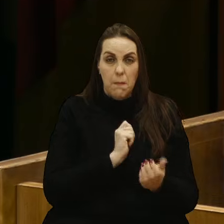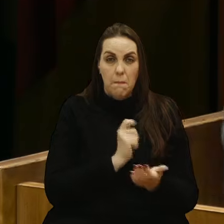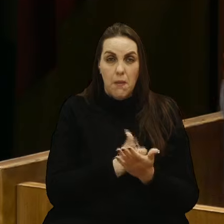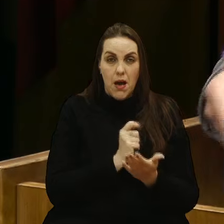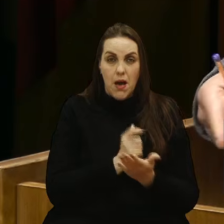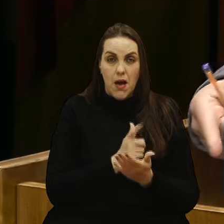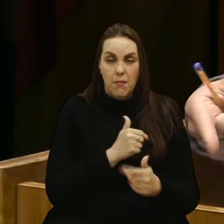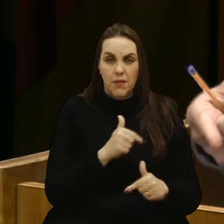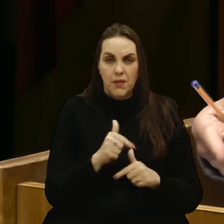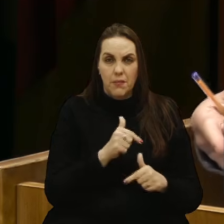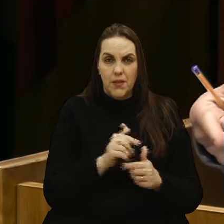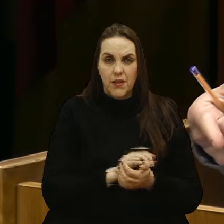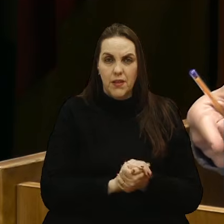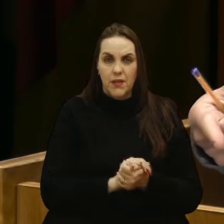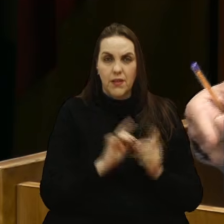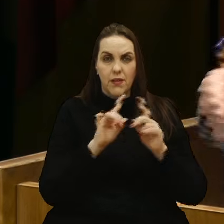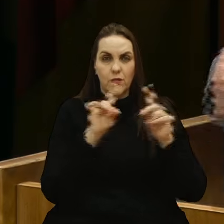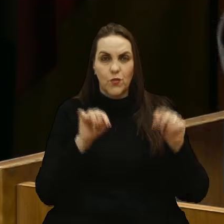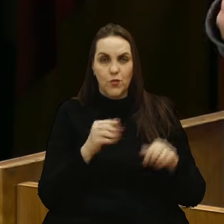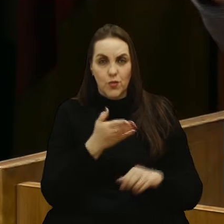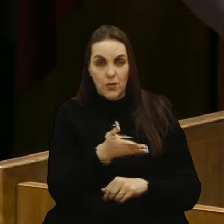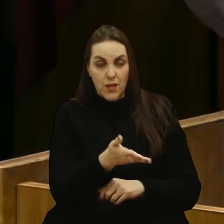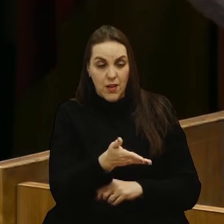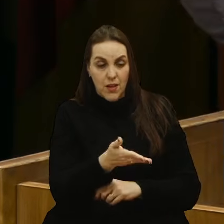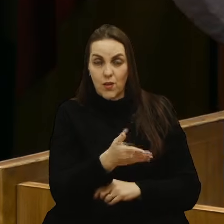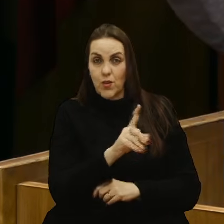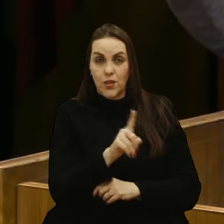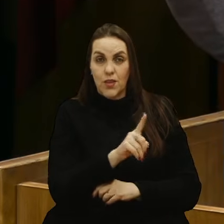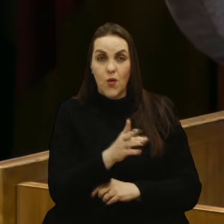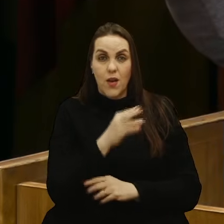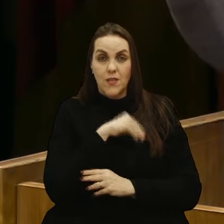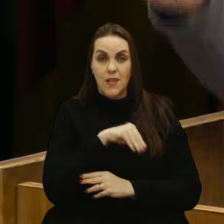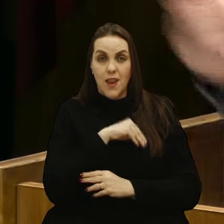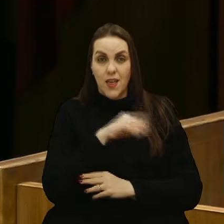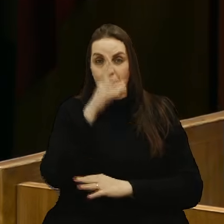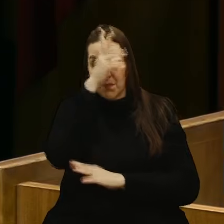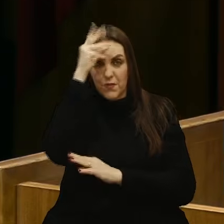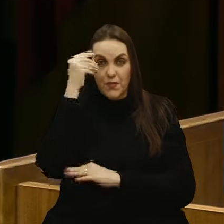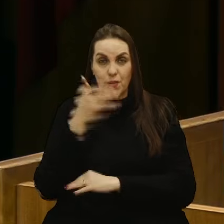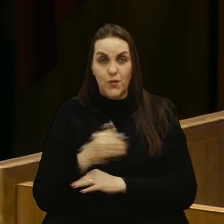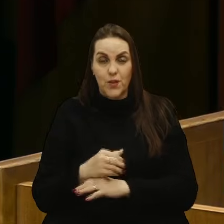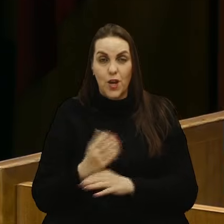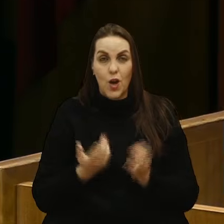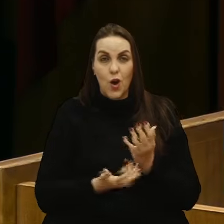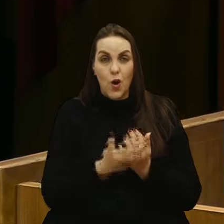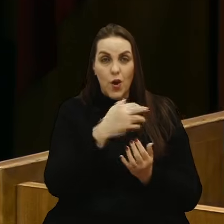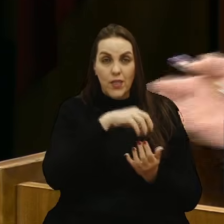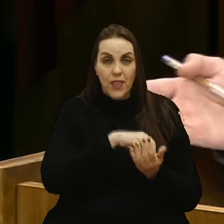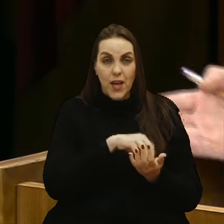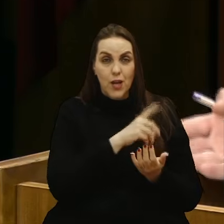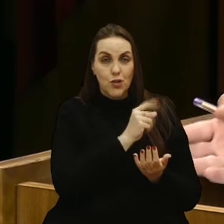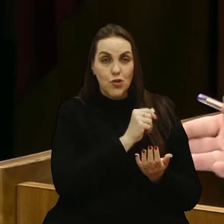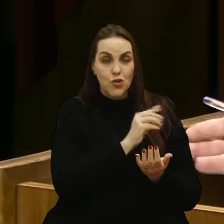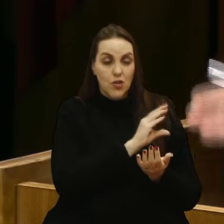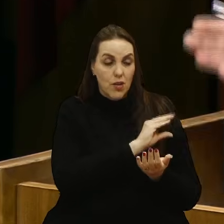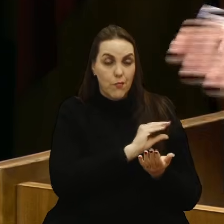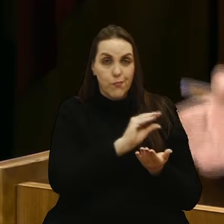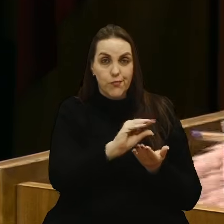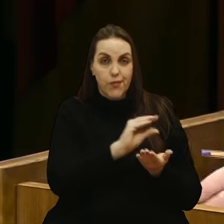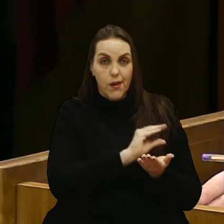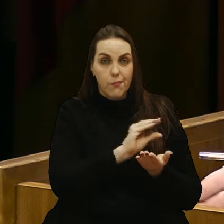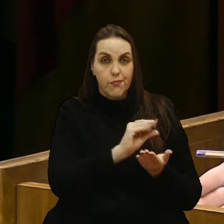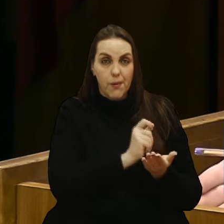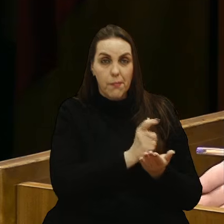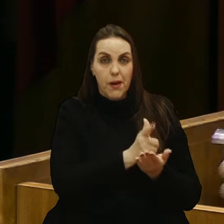O funcionário que está lá, ele não recebe, não está recebendo da prefeitura. A Codeca está tirando de um lugar para pagar o funcionário, para pagar